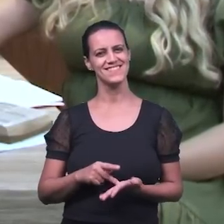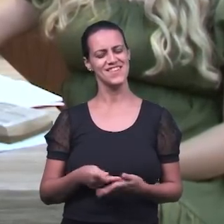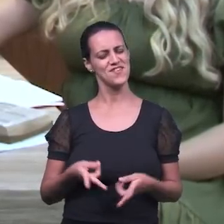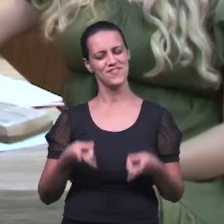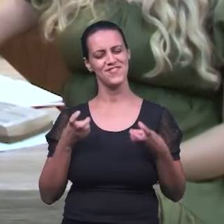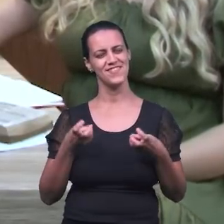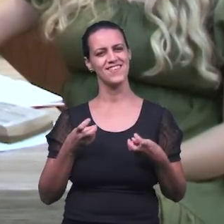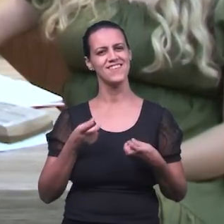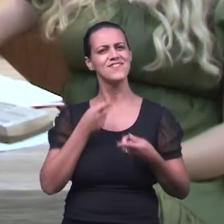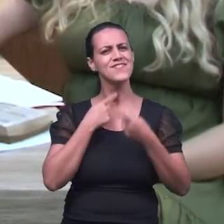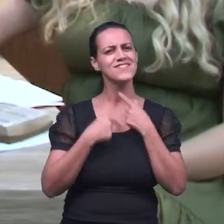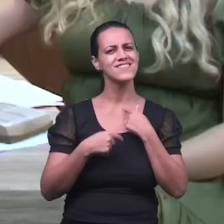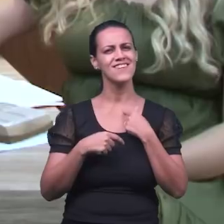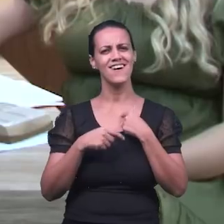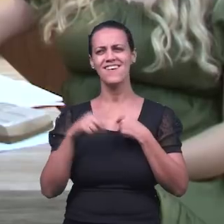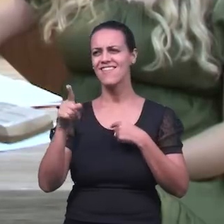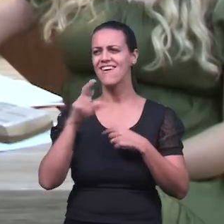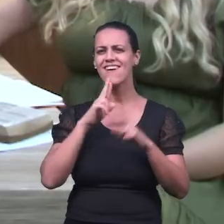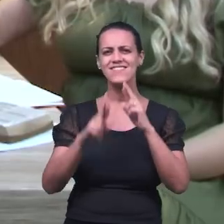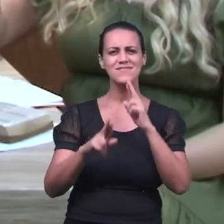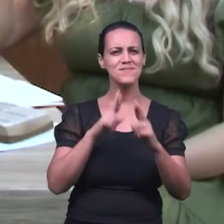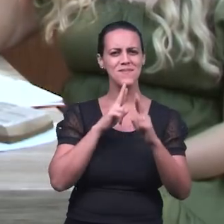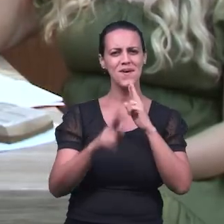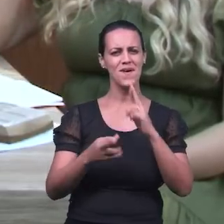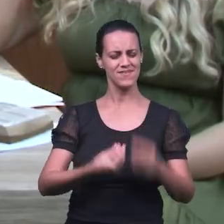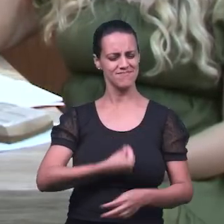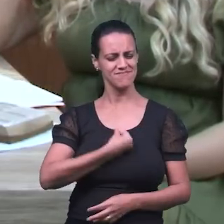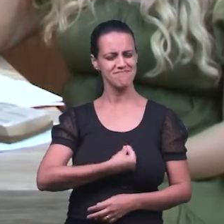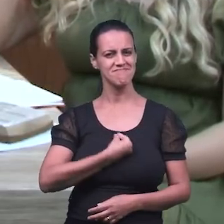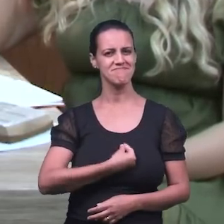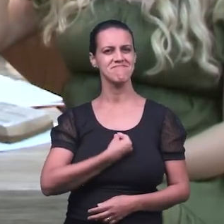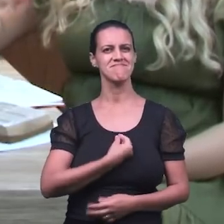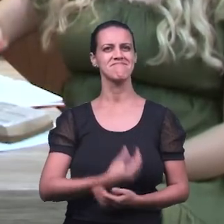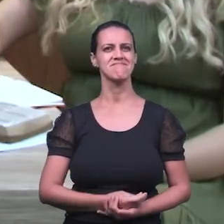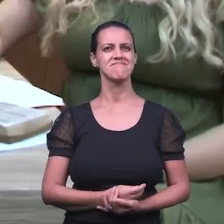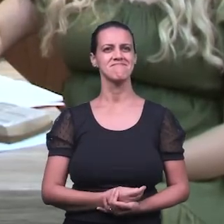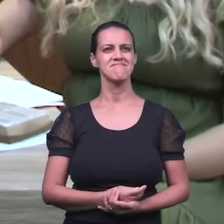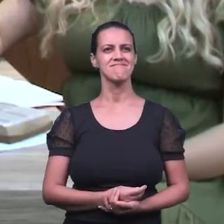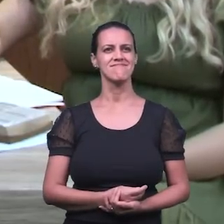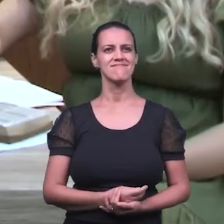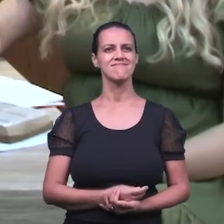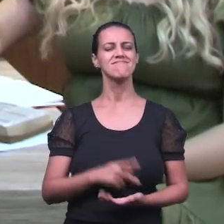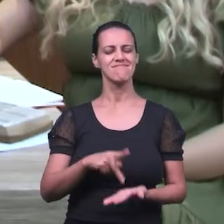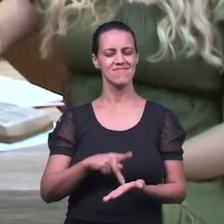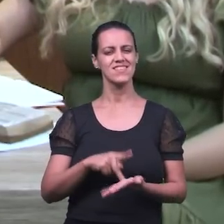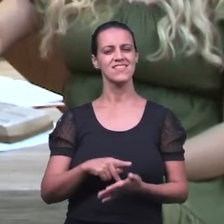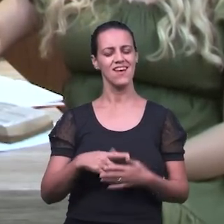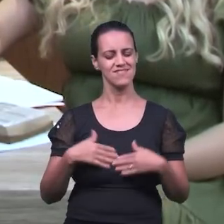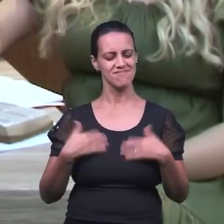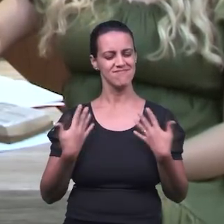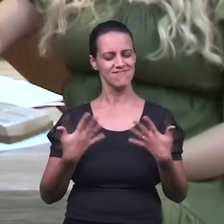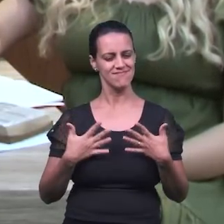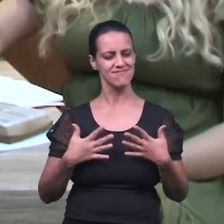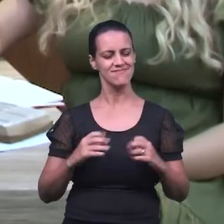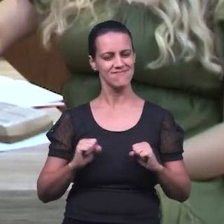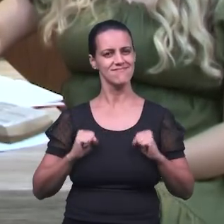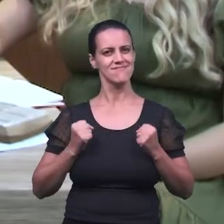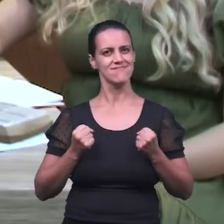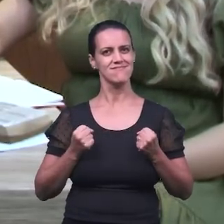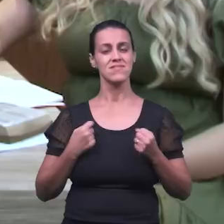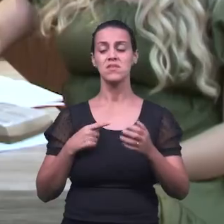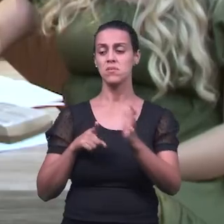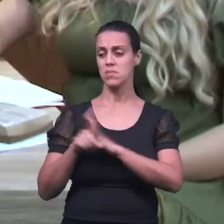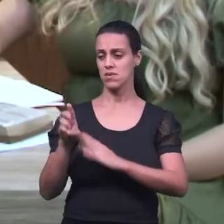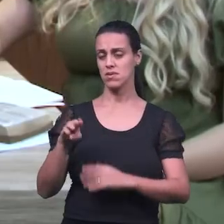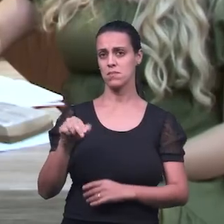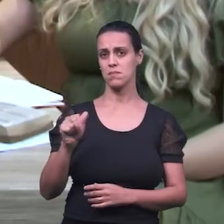participações, o desejo sincero das crianças participarem. Realmente, isso nos edifica muito. E eu vou perguntar